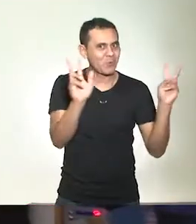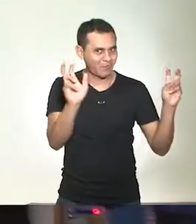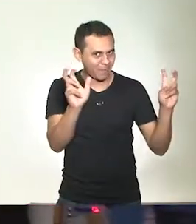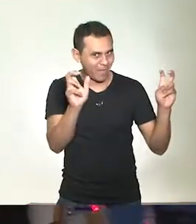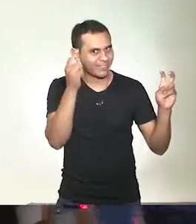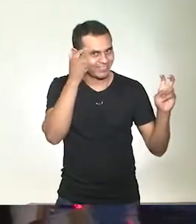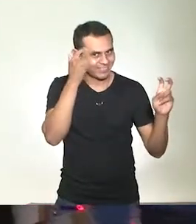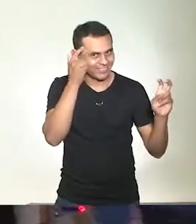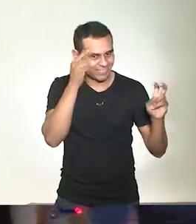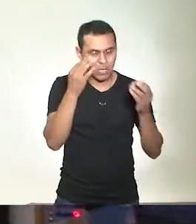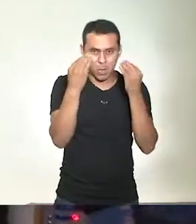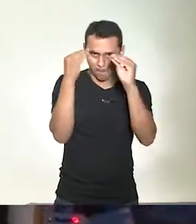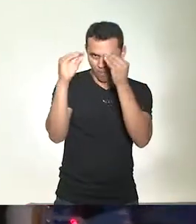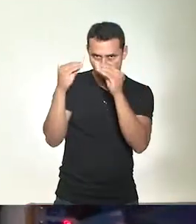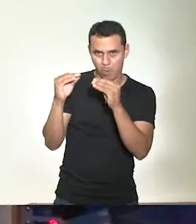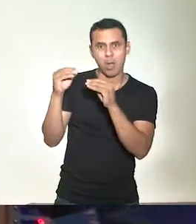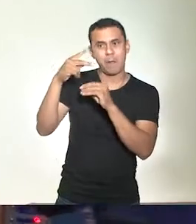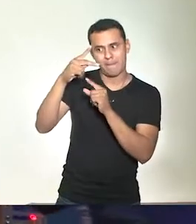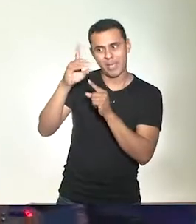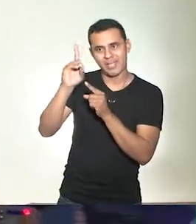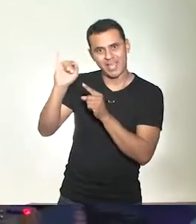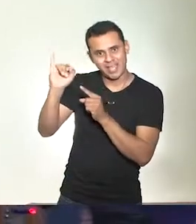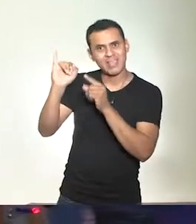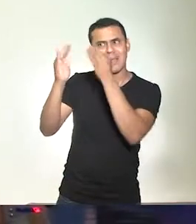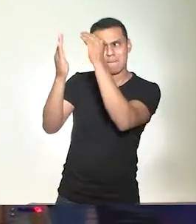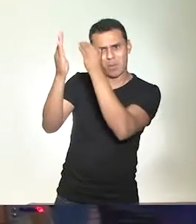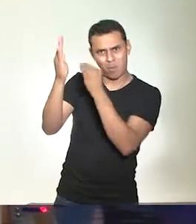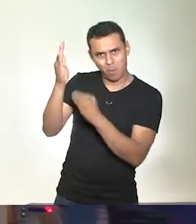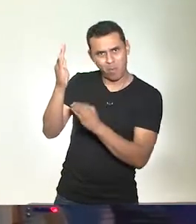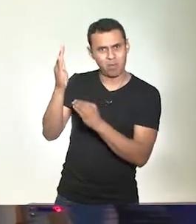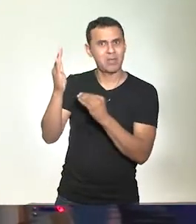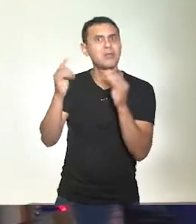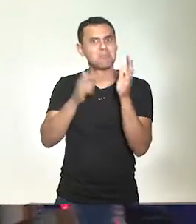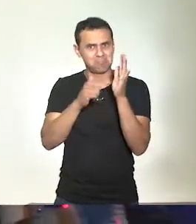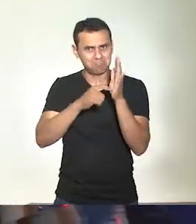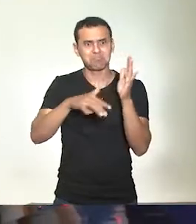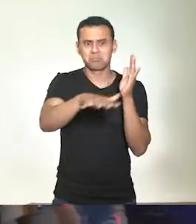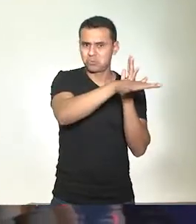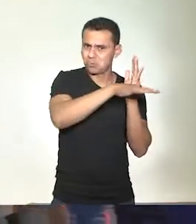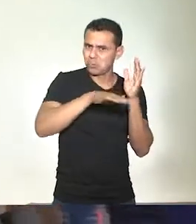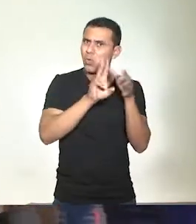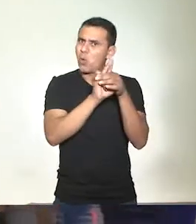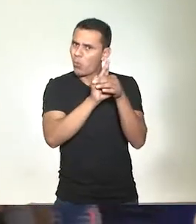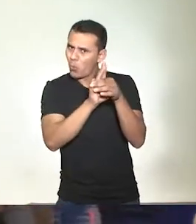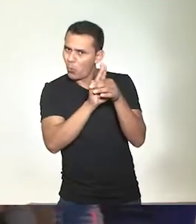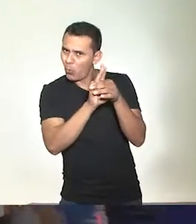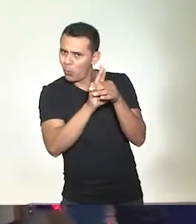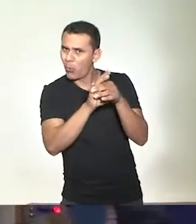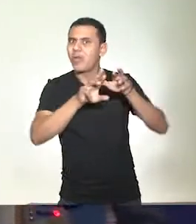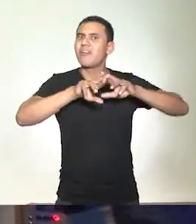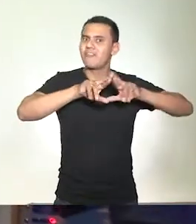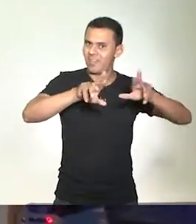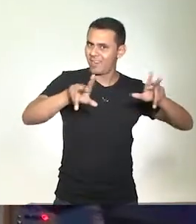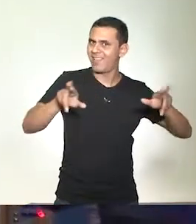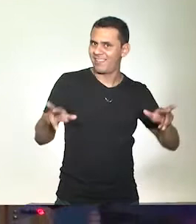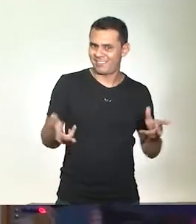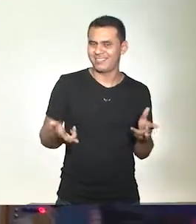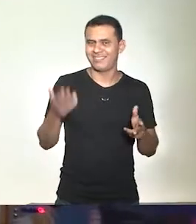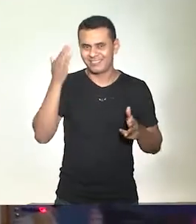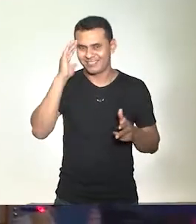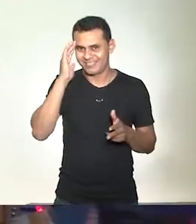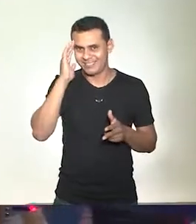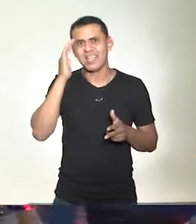Para dar uma cara que você fala né essa cara de universo dadi né que é